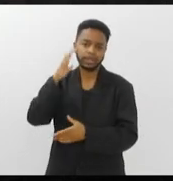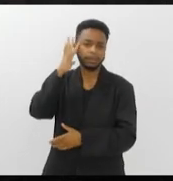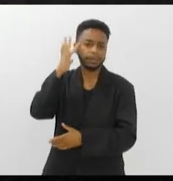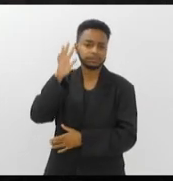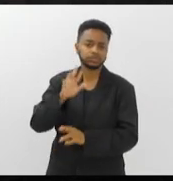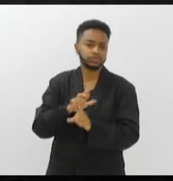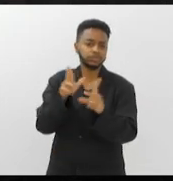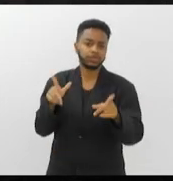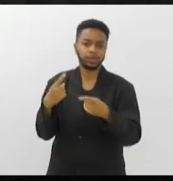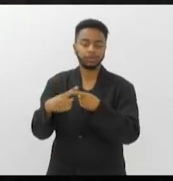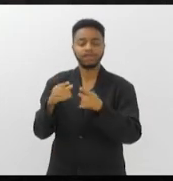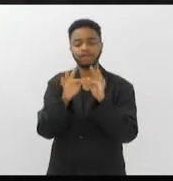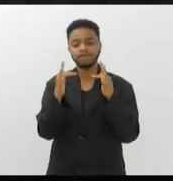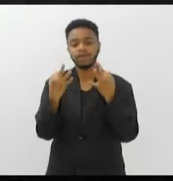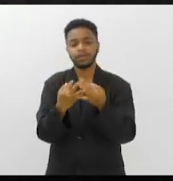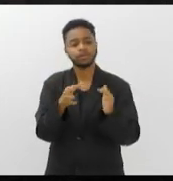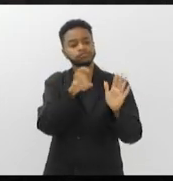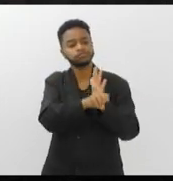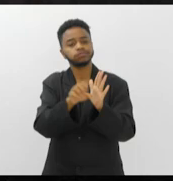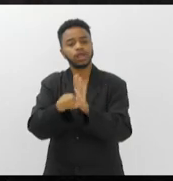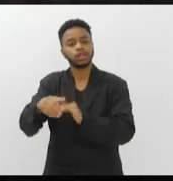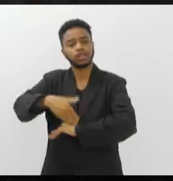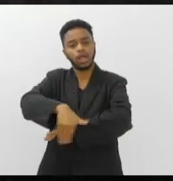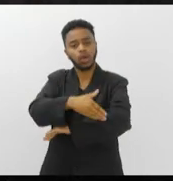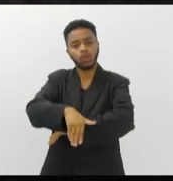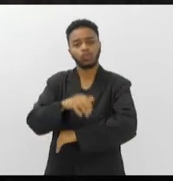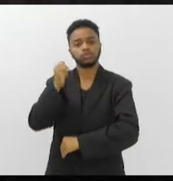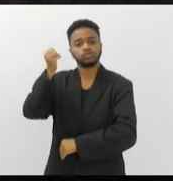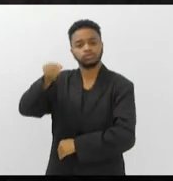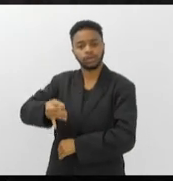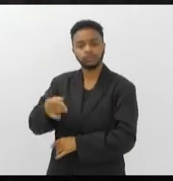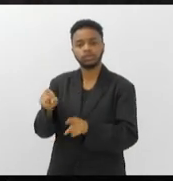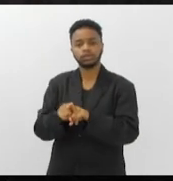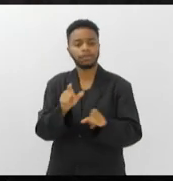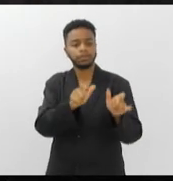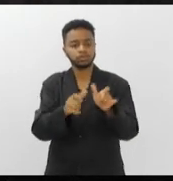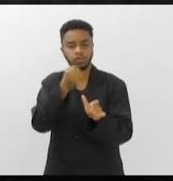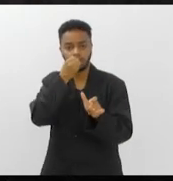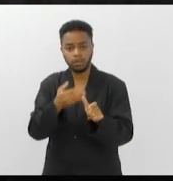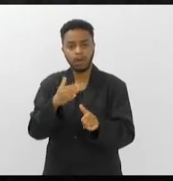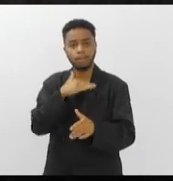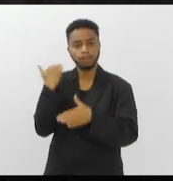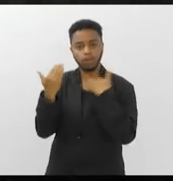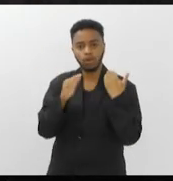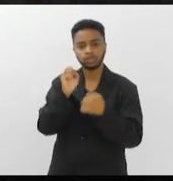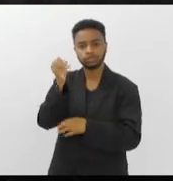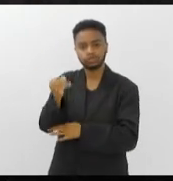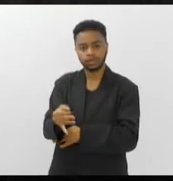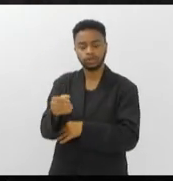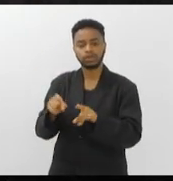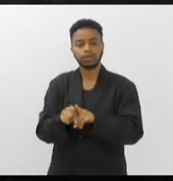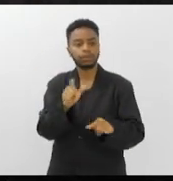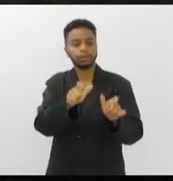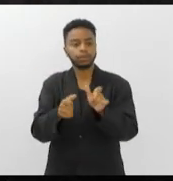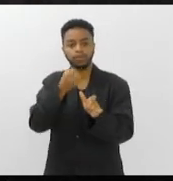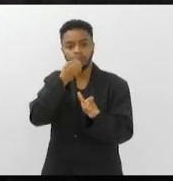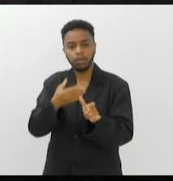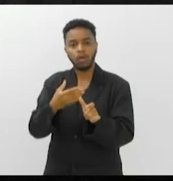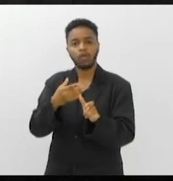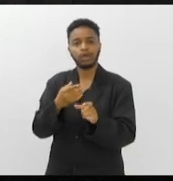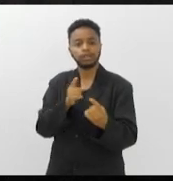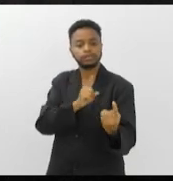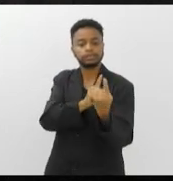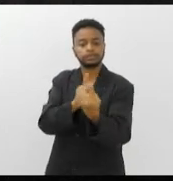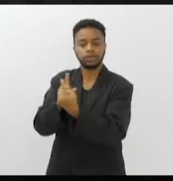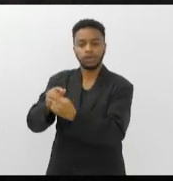diferente. Porque as famílias estão sendo assaltadas na rua de madrugada. O cidadão de bem está sendo morto de madrugada. O cidadão de bem está sendo encurralado.